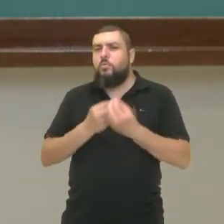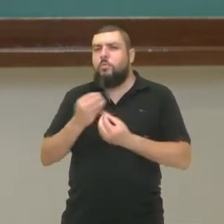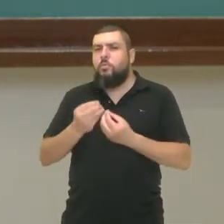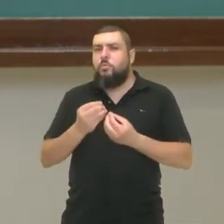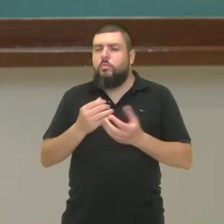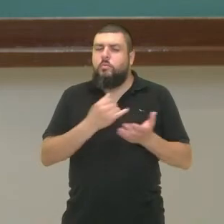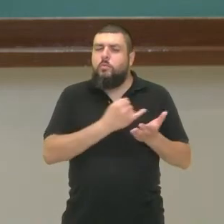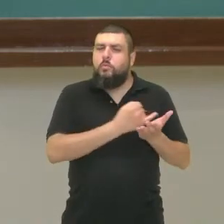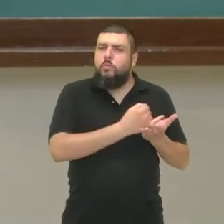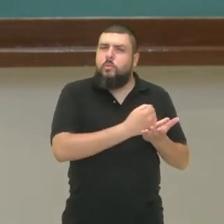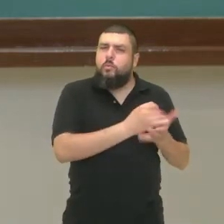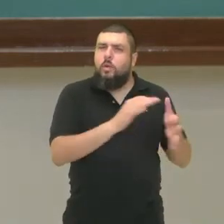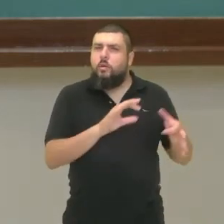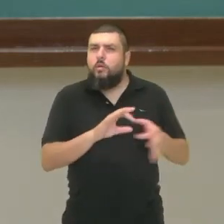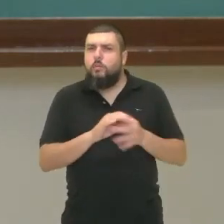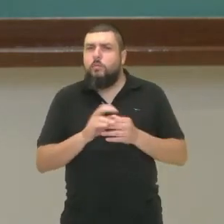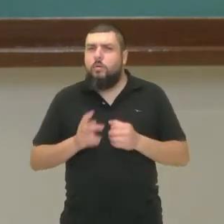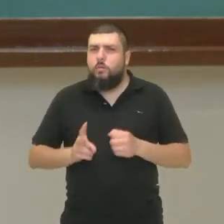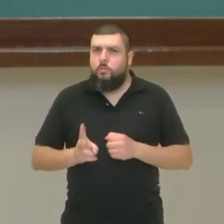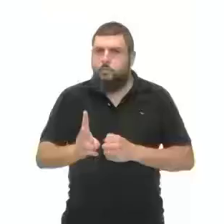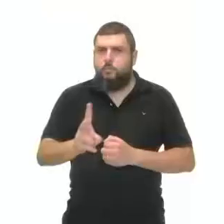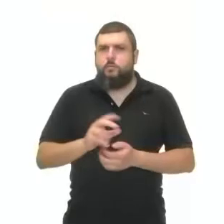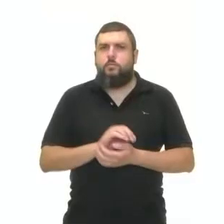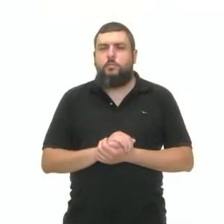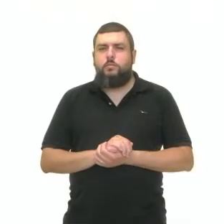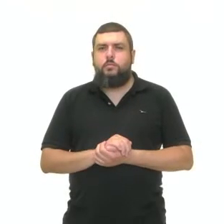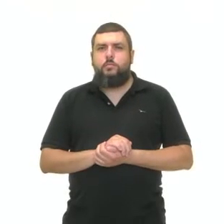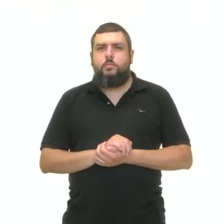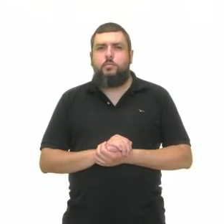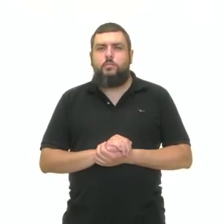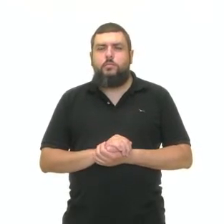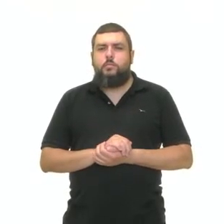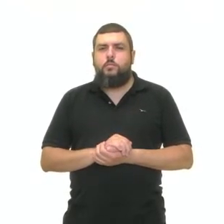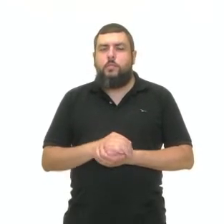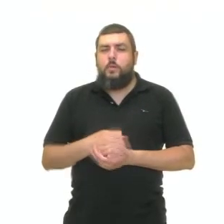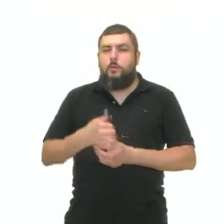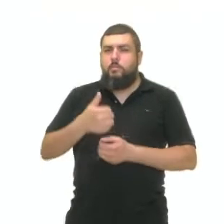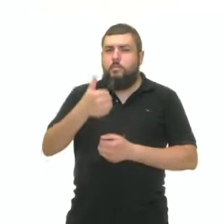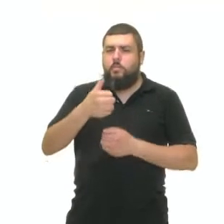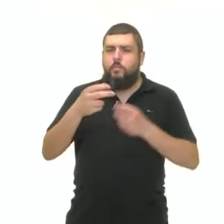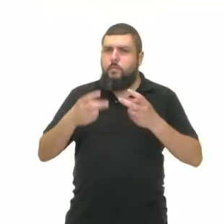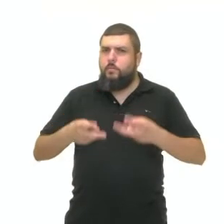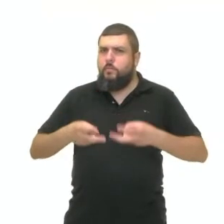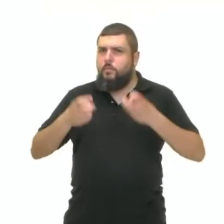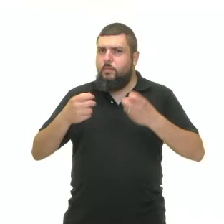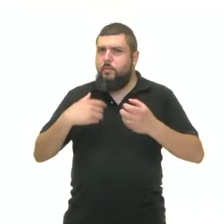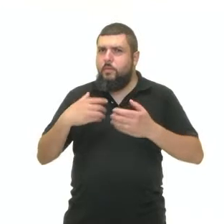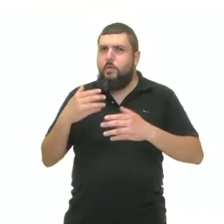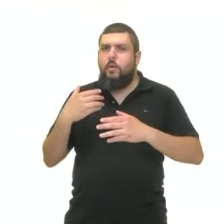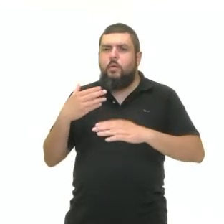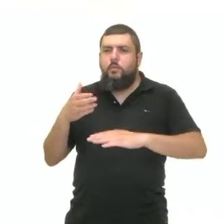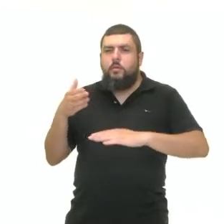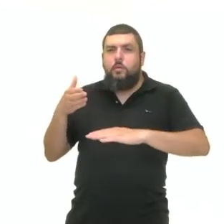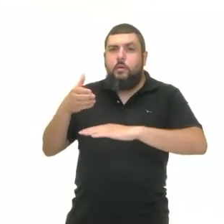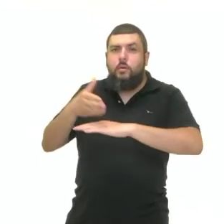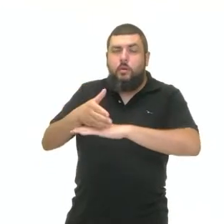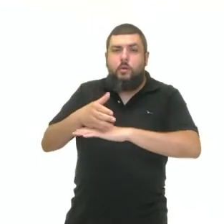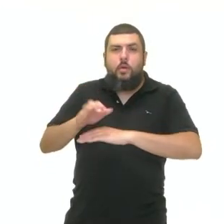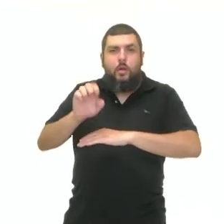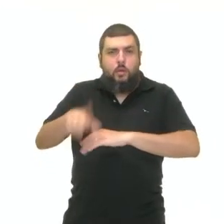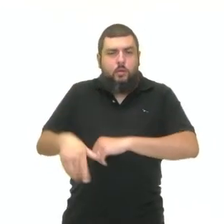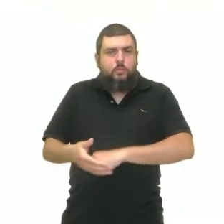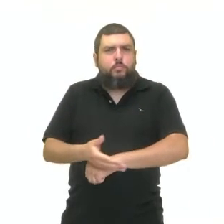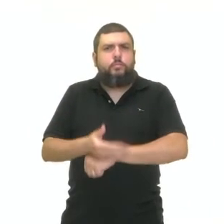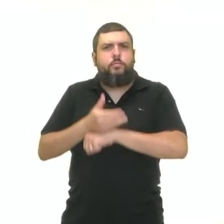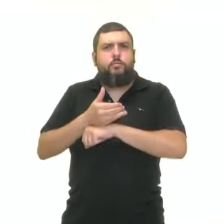introdução. Primeiramente, é notável que o acesso a esse meio de comunicação ocorre precocemente.